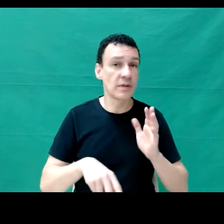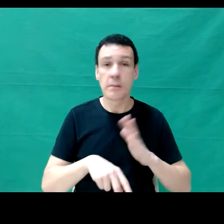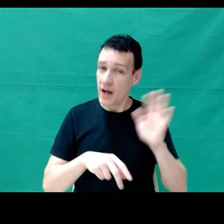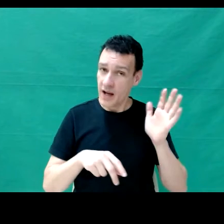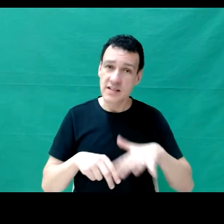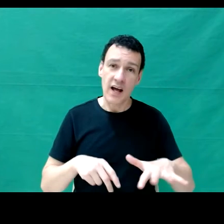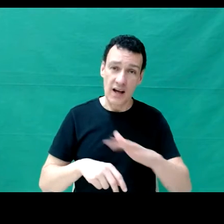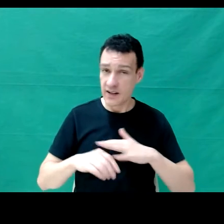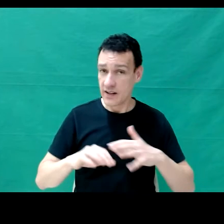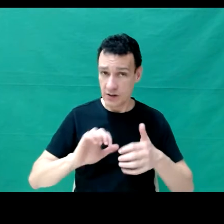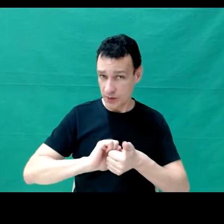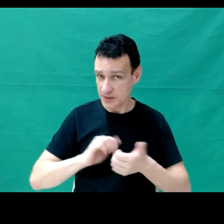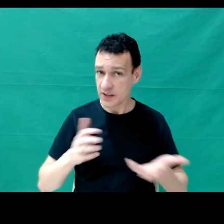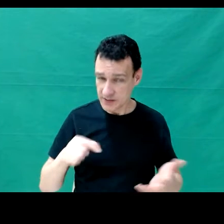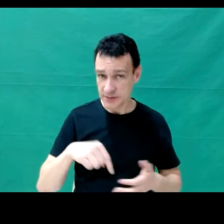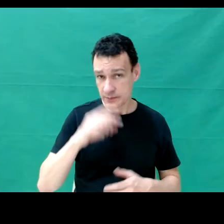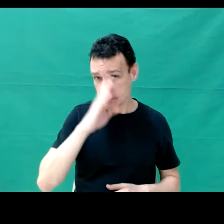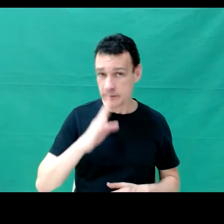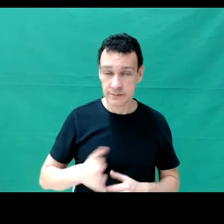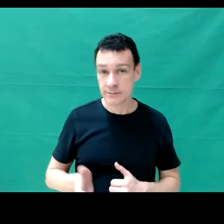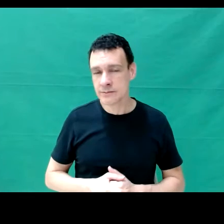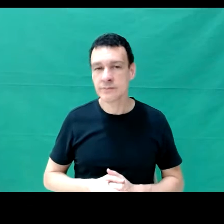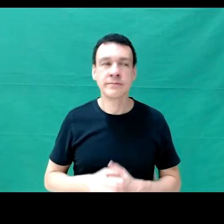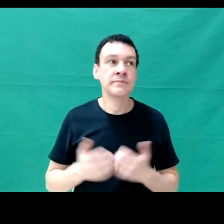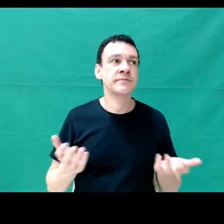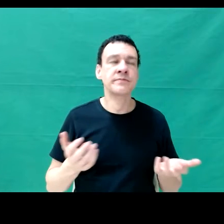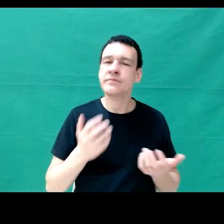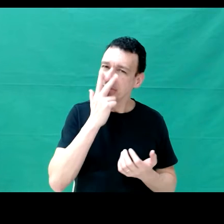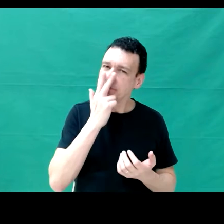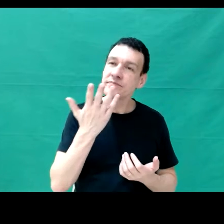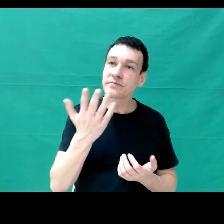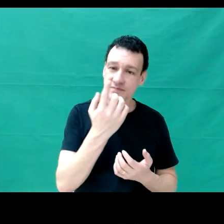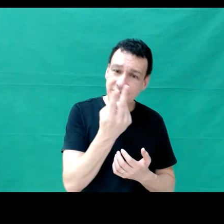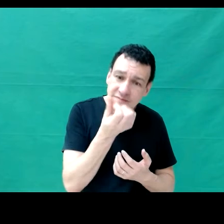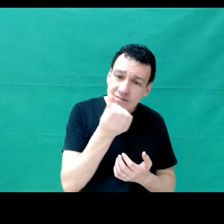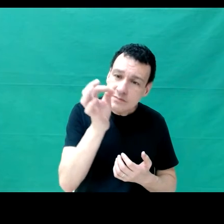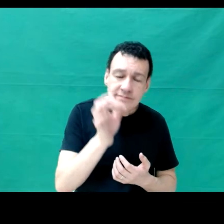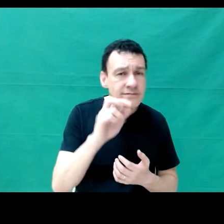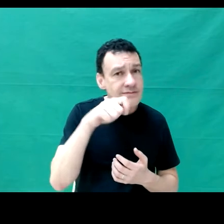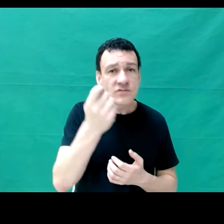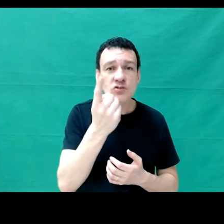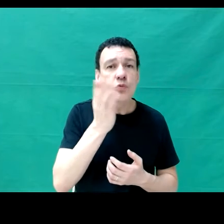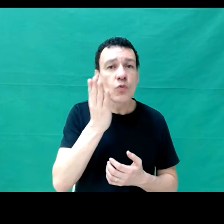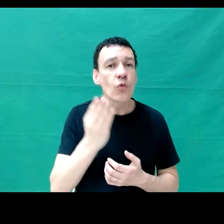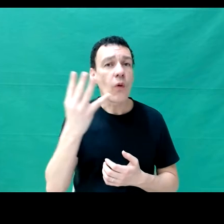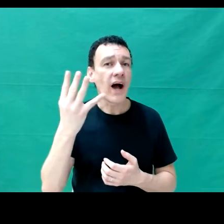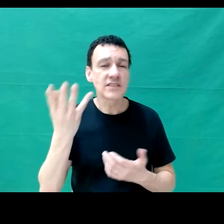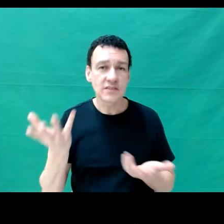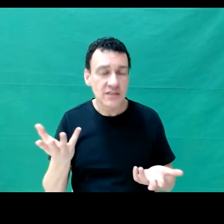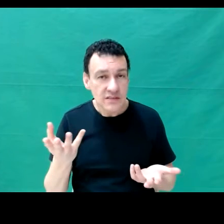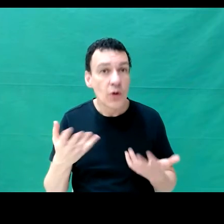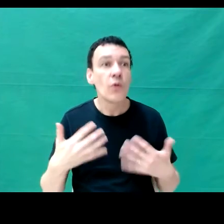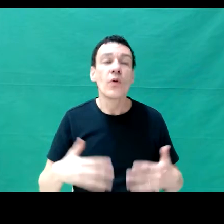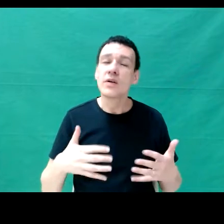qualidade dentro do nosso país, né. Se você for ver, é um quarto, né, de crescimento. E a automação teve um ganho e